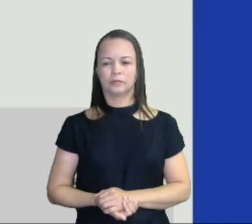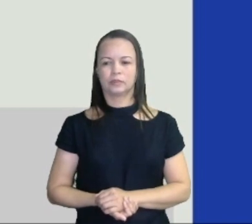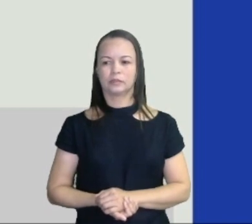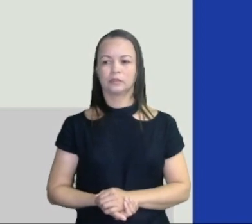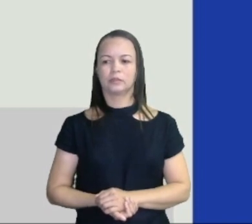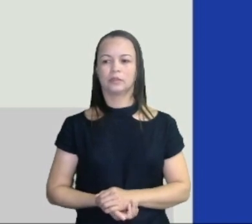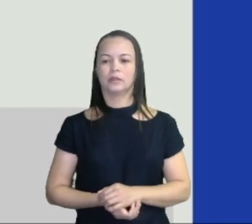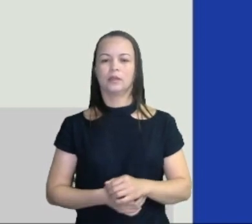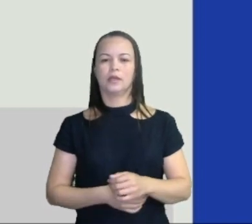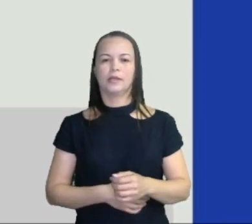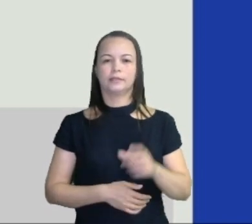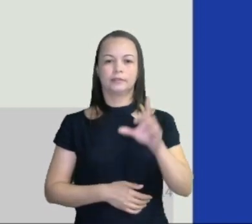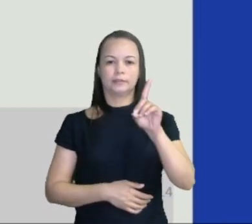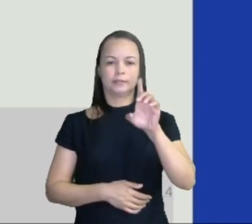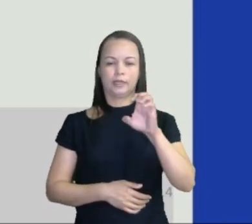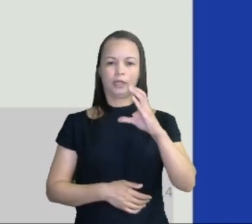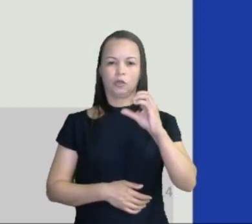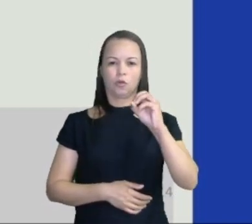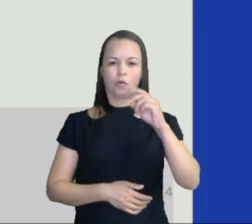decodificação,